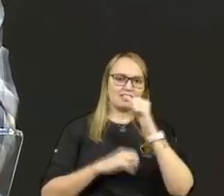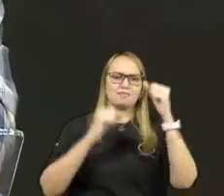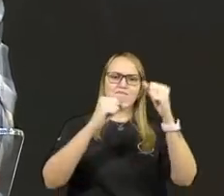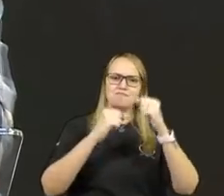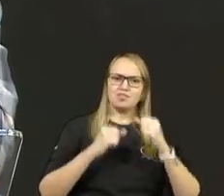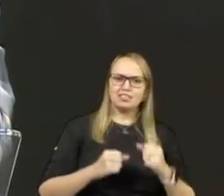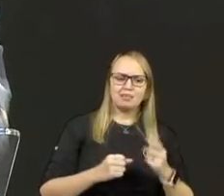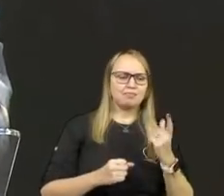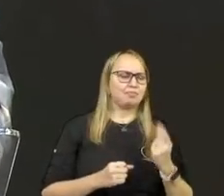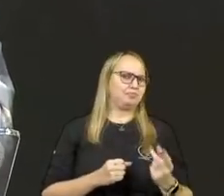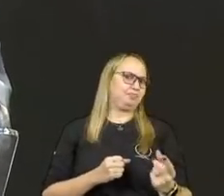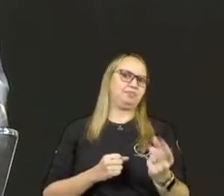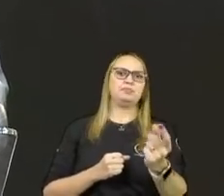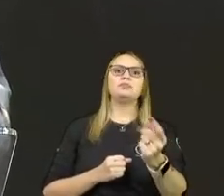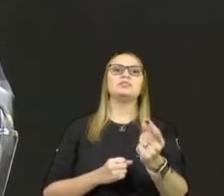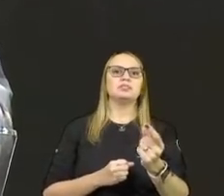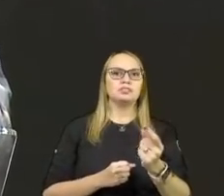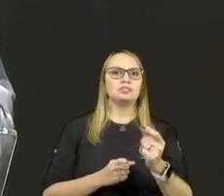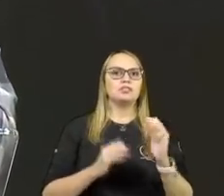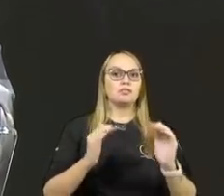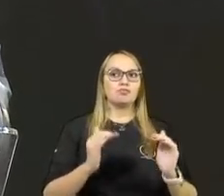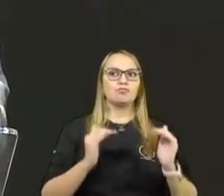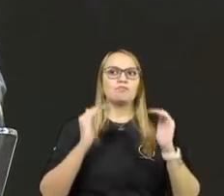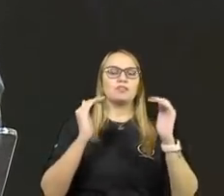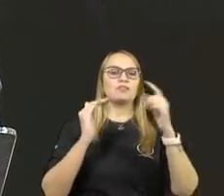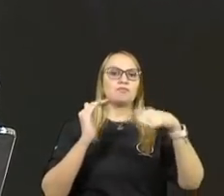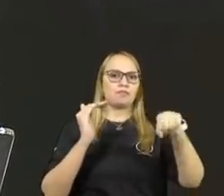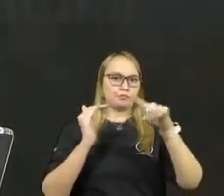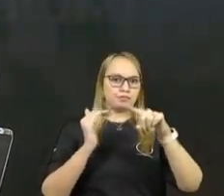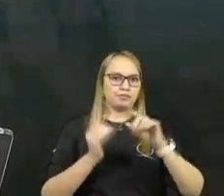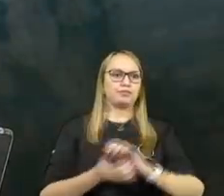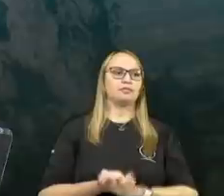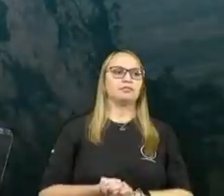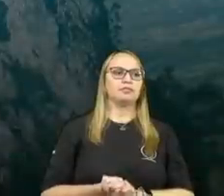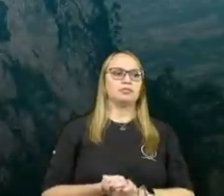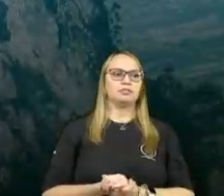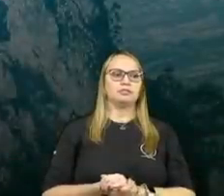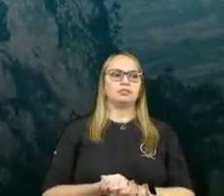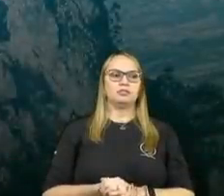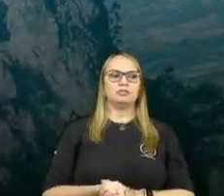poder infinitamente superior a você.